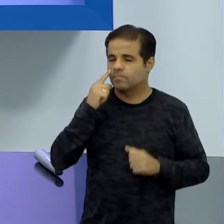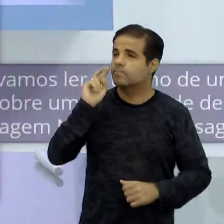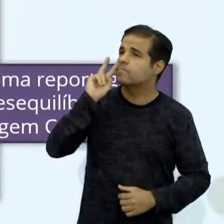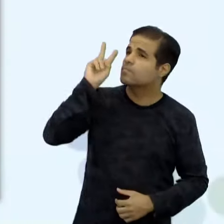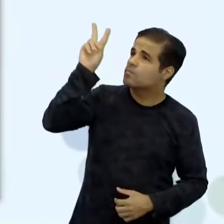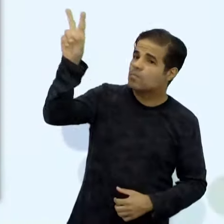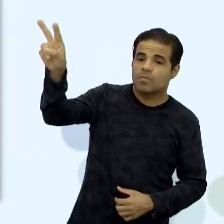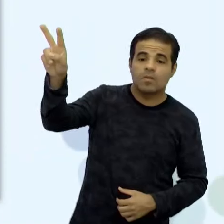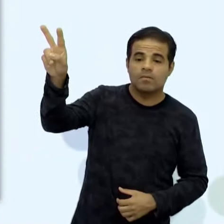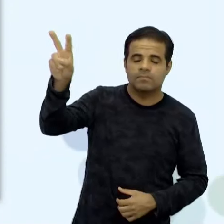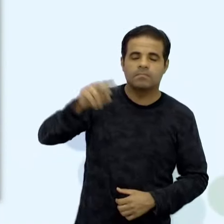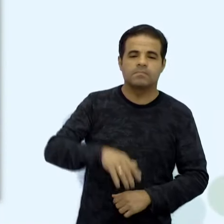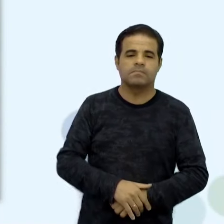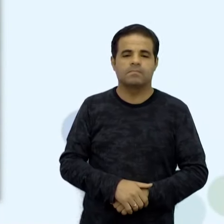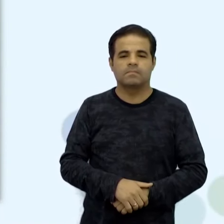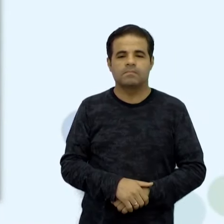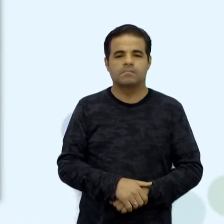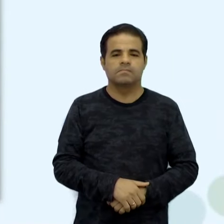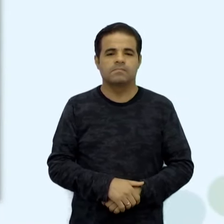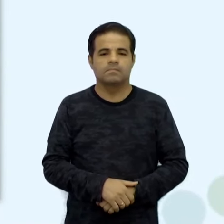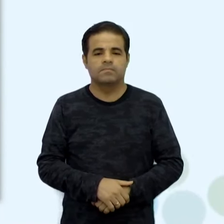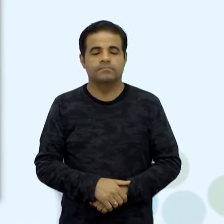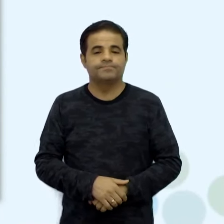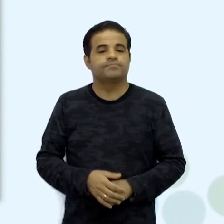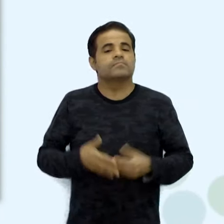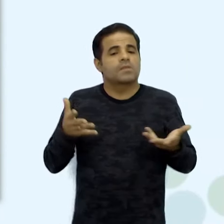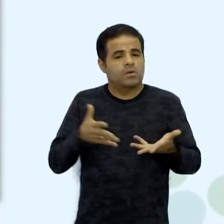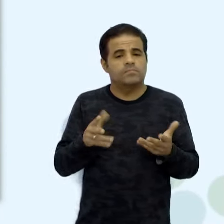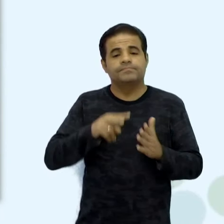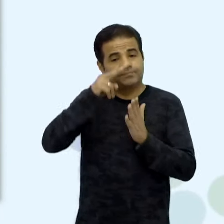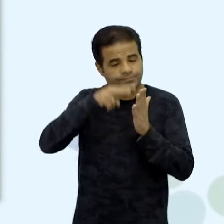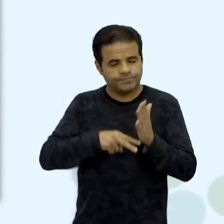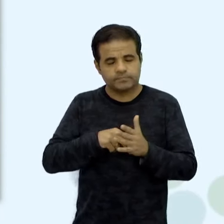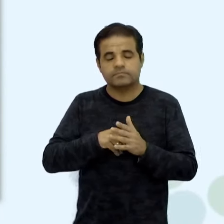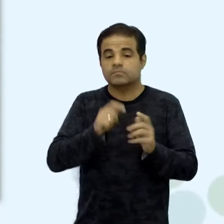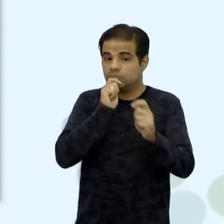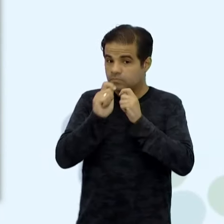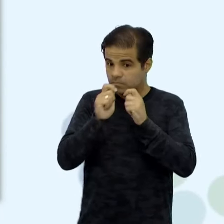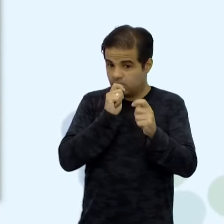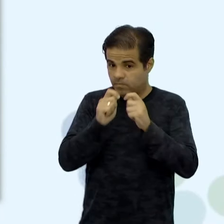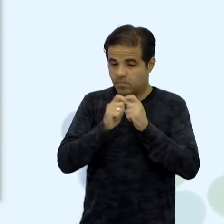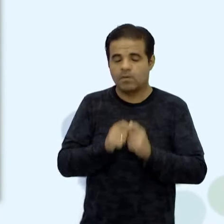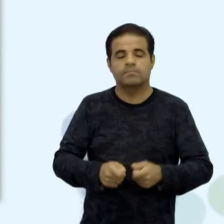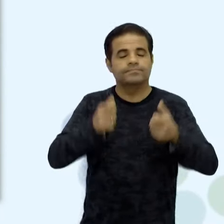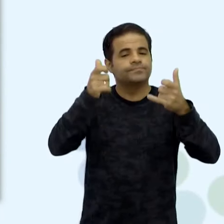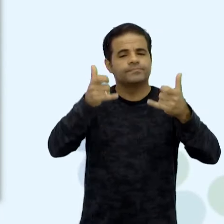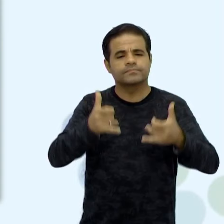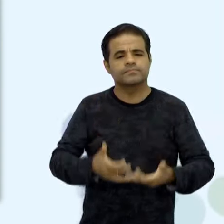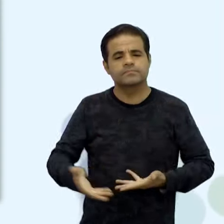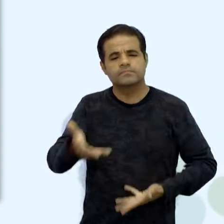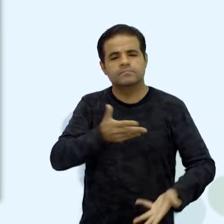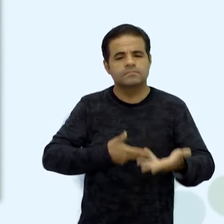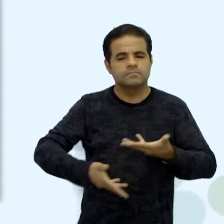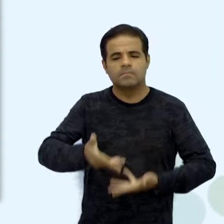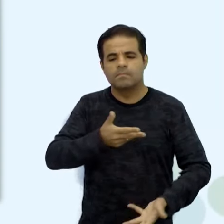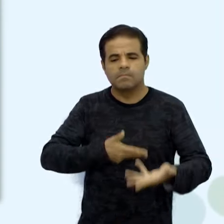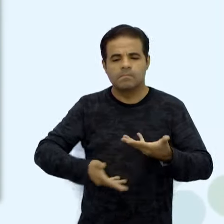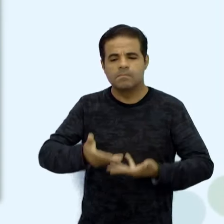na tela. E agora vamos ler o trecho de uma reportagem que fala sobre uma relação